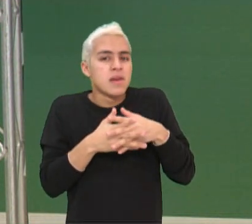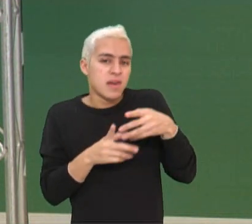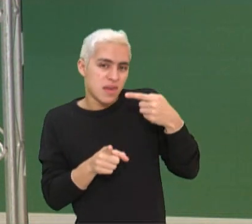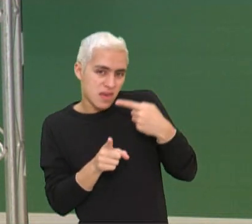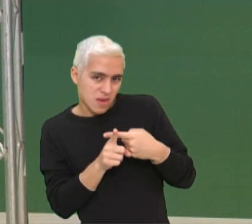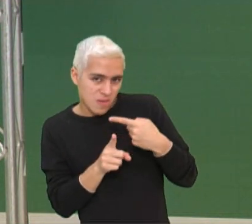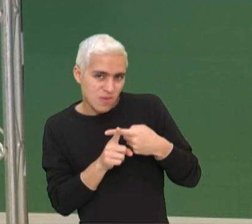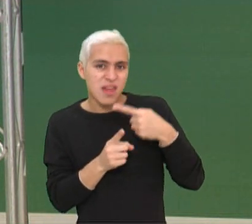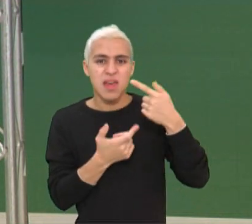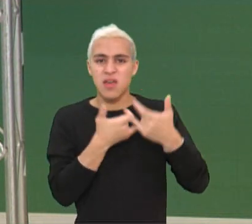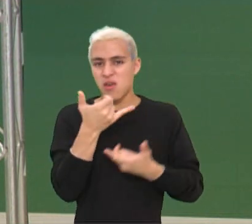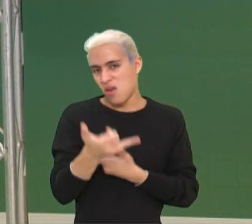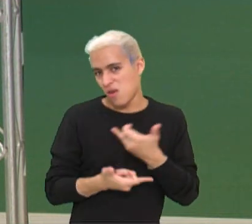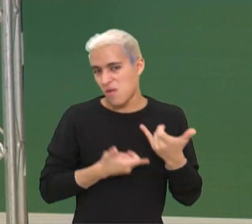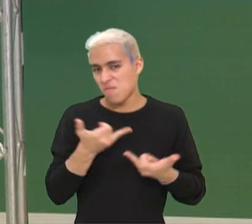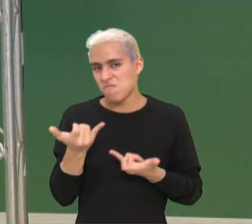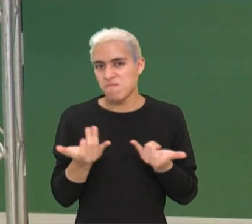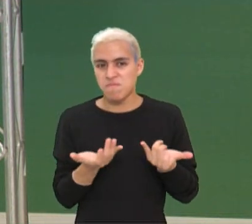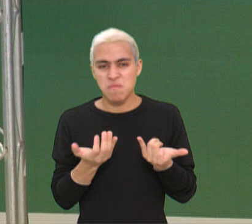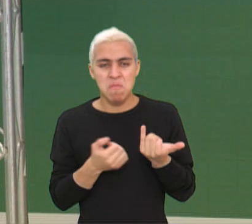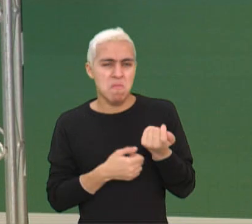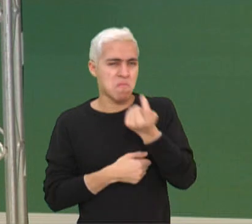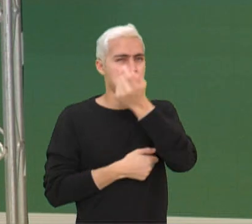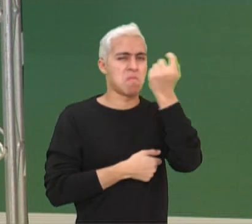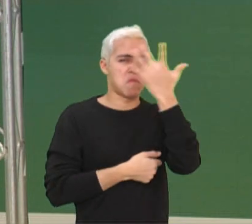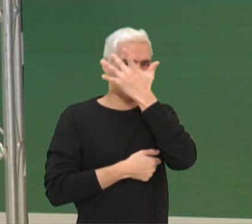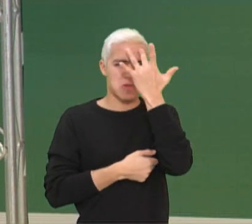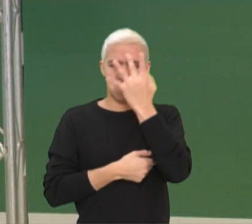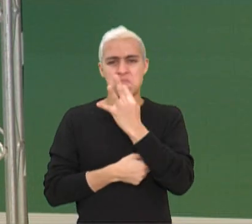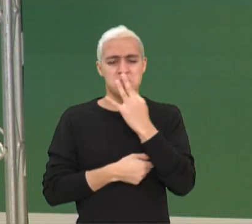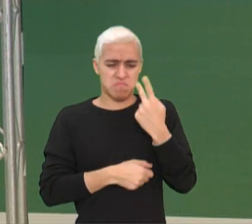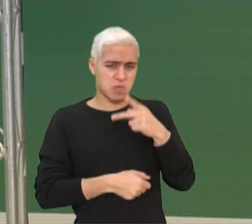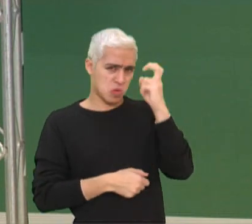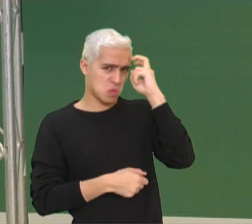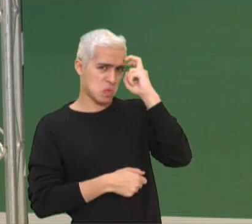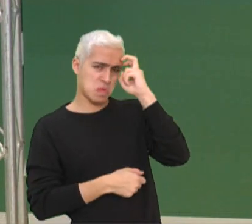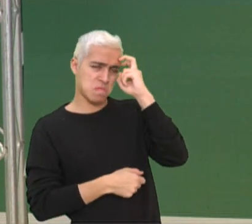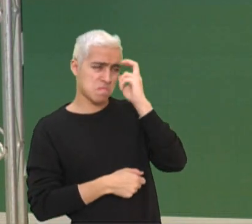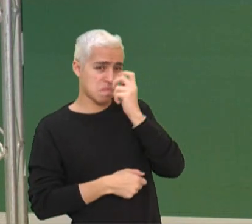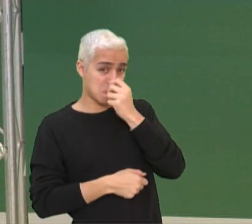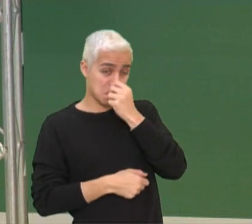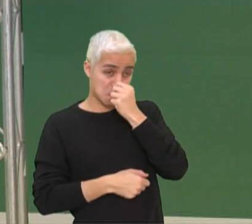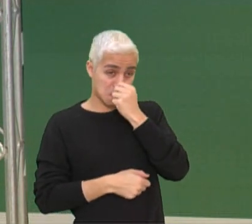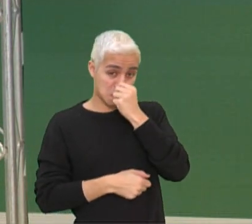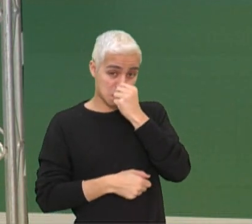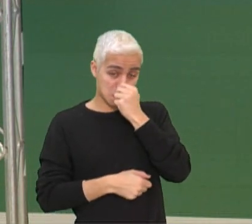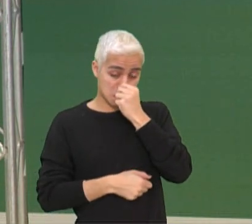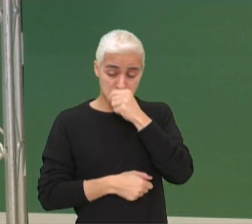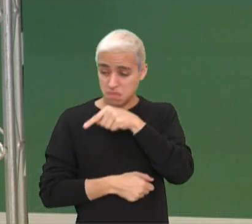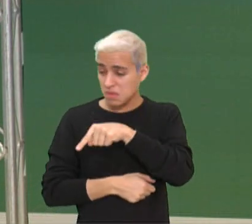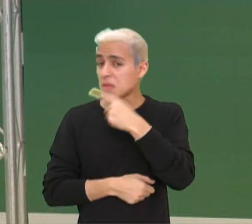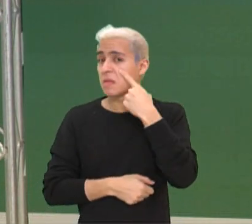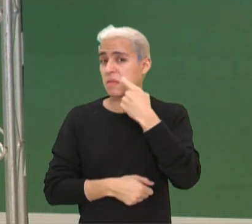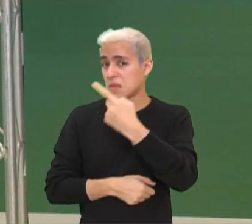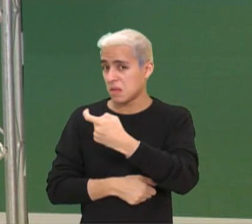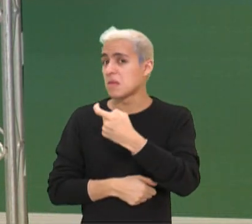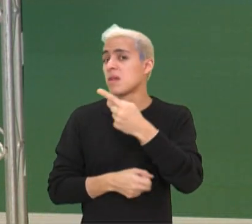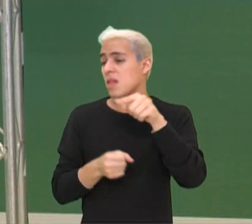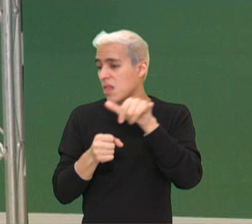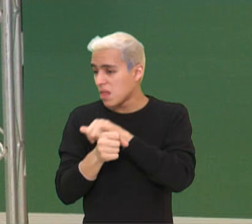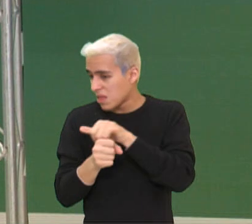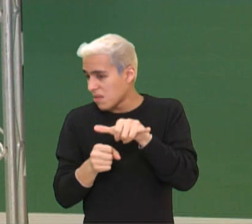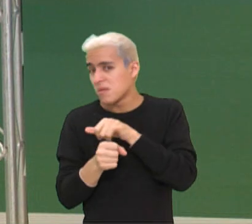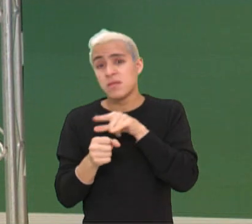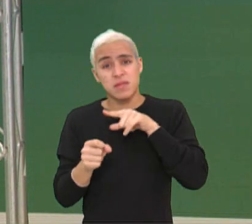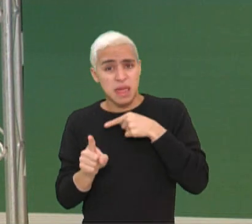jogo, assim, menos conhecido para a nossa cultura, mas ele é um jogo bem interessante também, bem estratégico, assim,